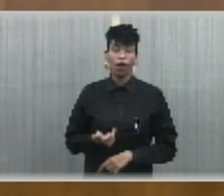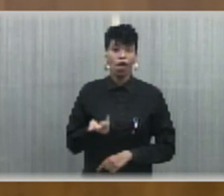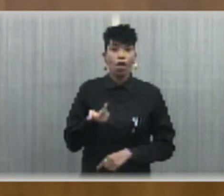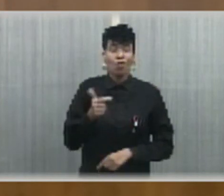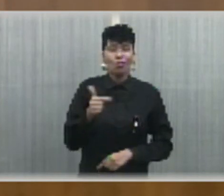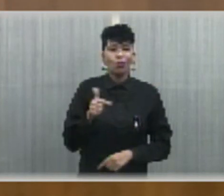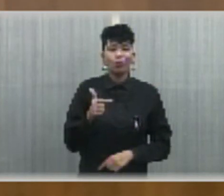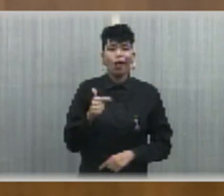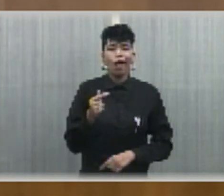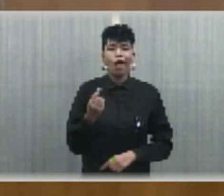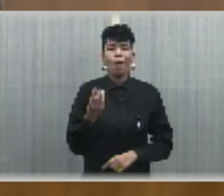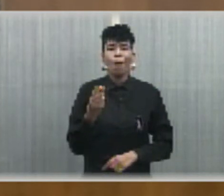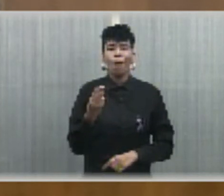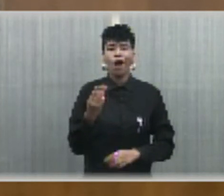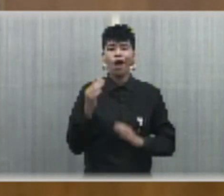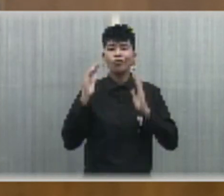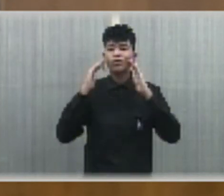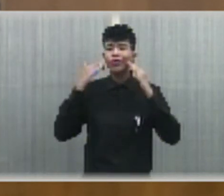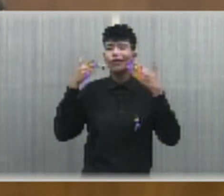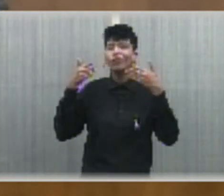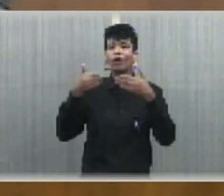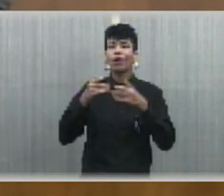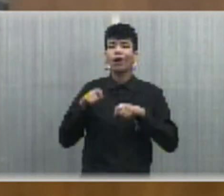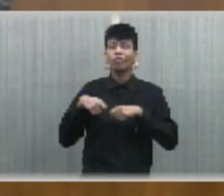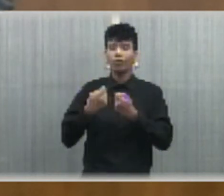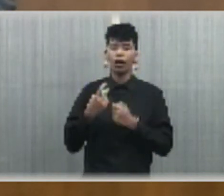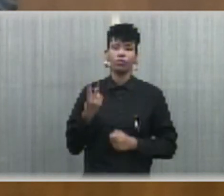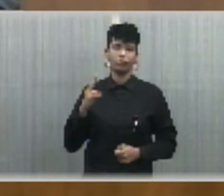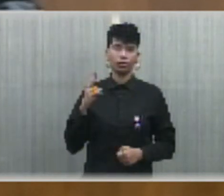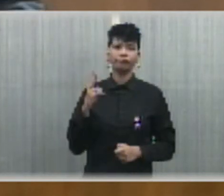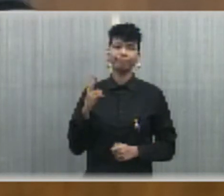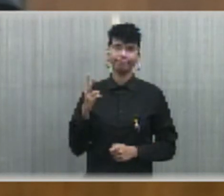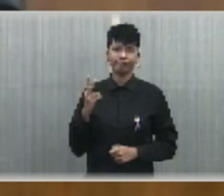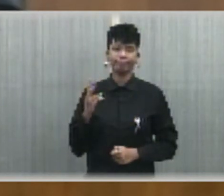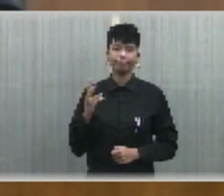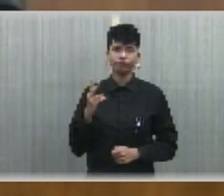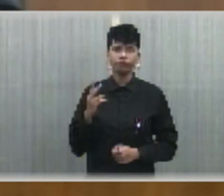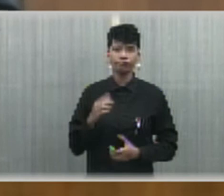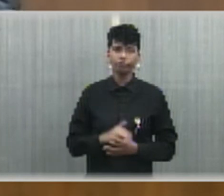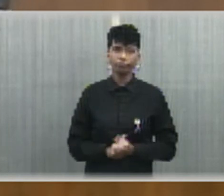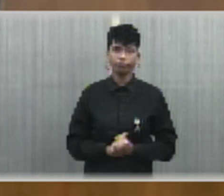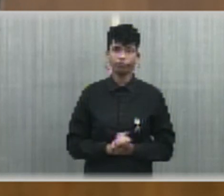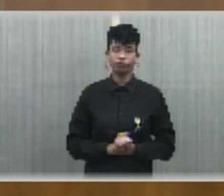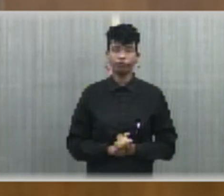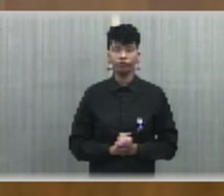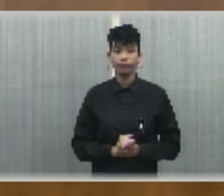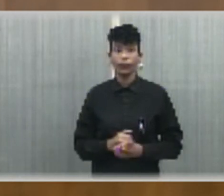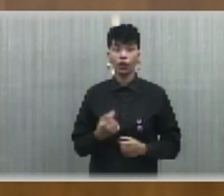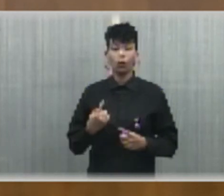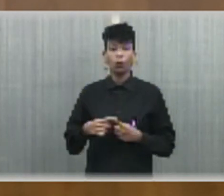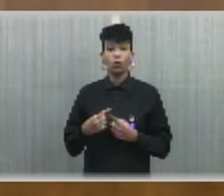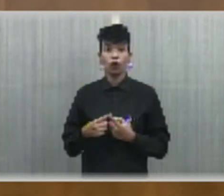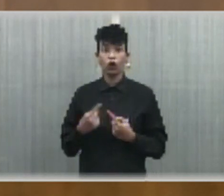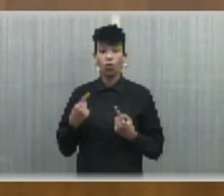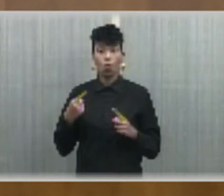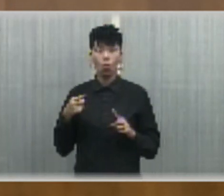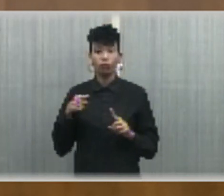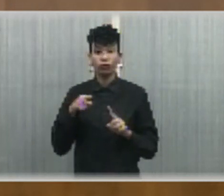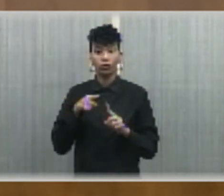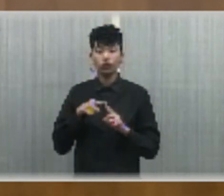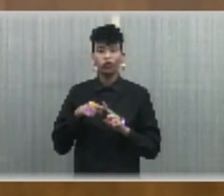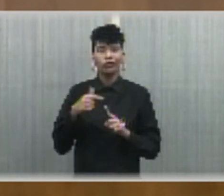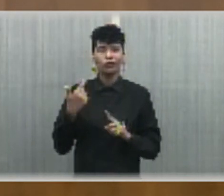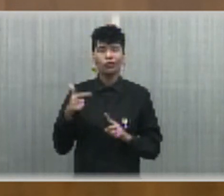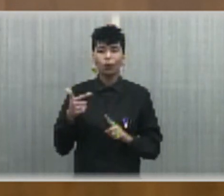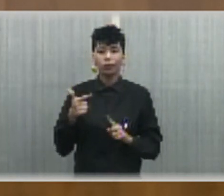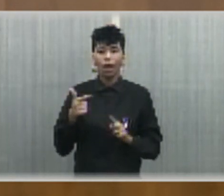a UESP como uma entidade a ser valorizada. Porque, na essência, o governo não tem a educação como